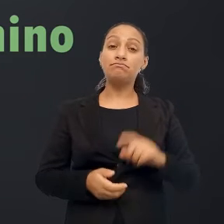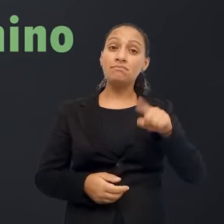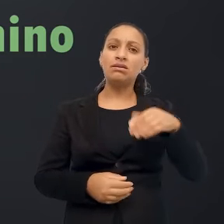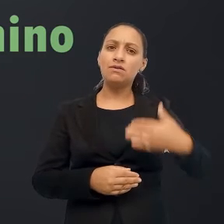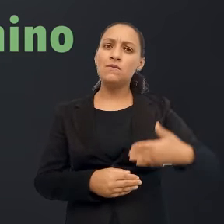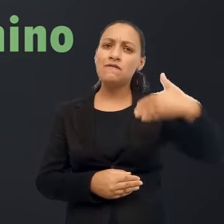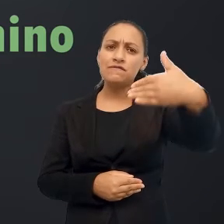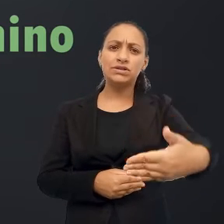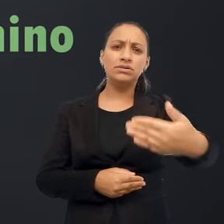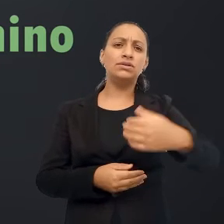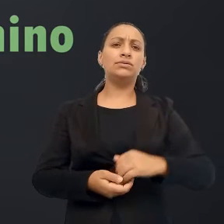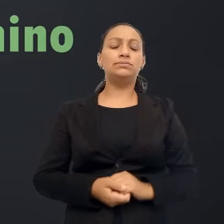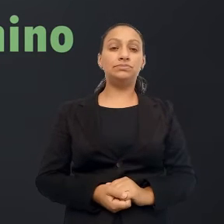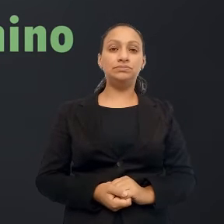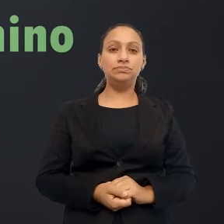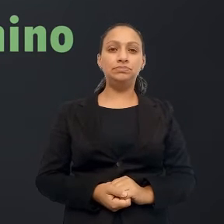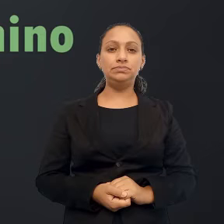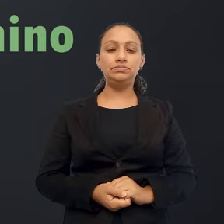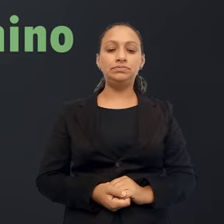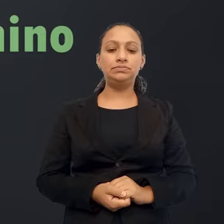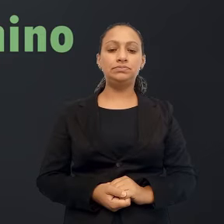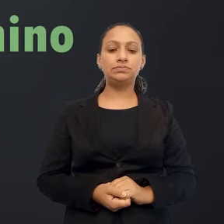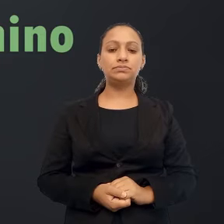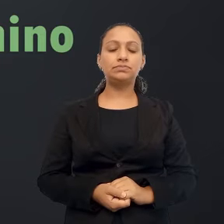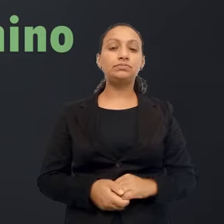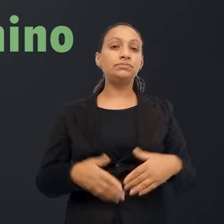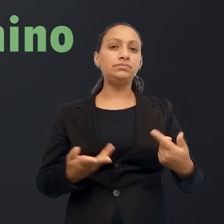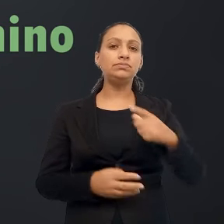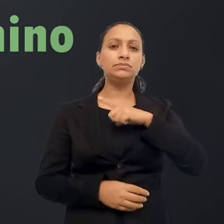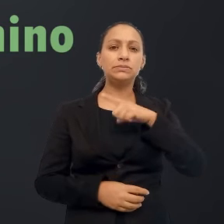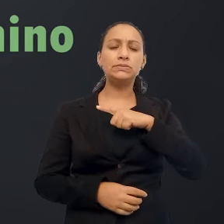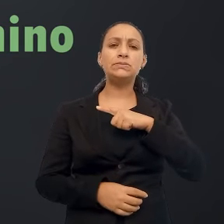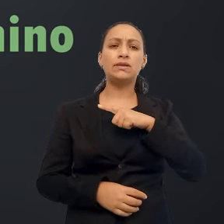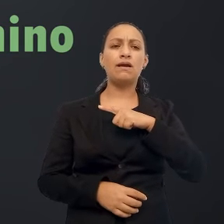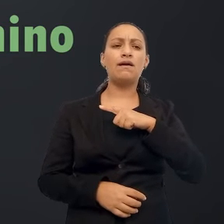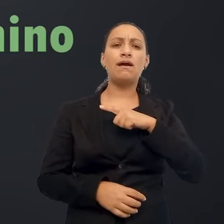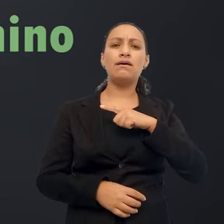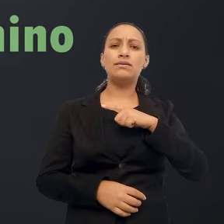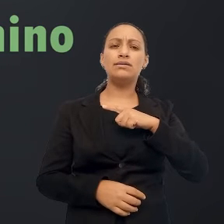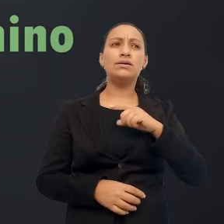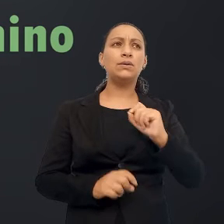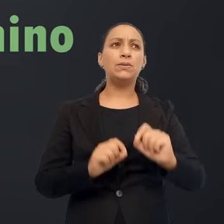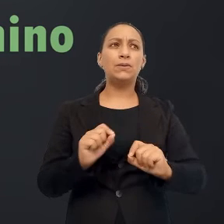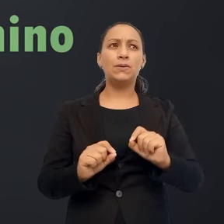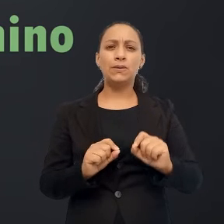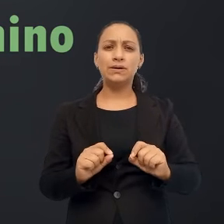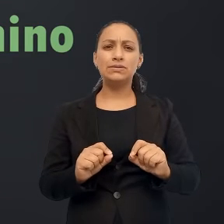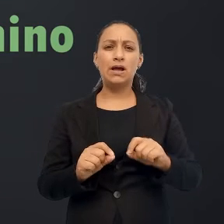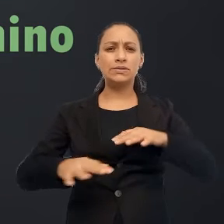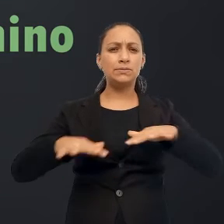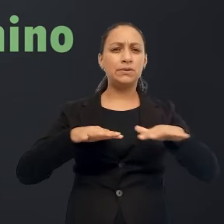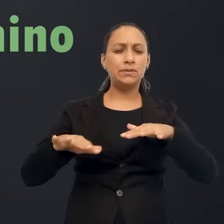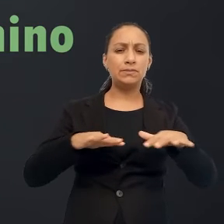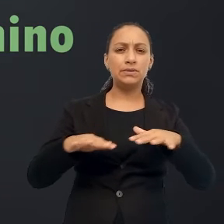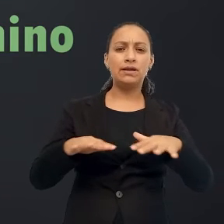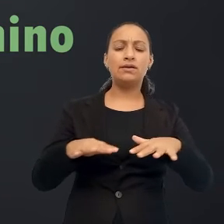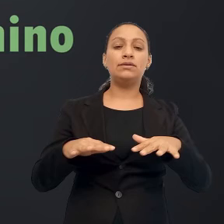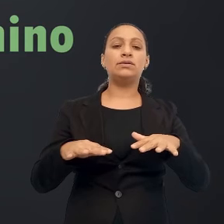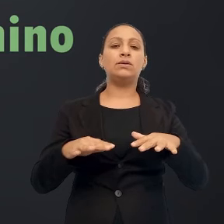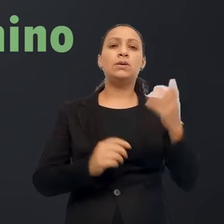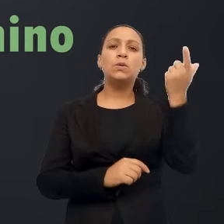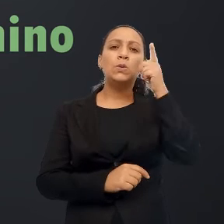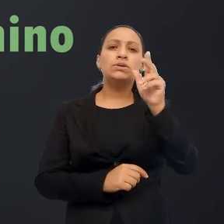né? Então, a gente ter essas discussões, estabelecer datas e movimentos em que a gente